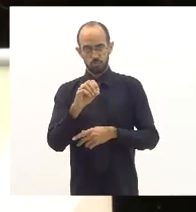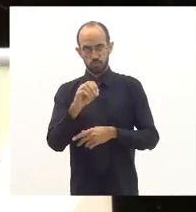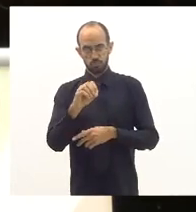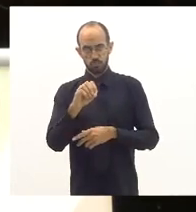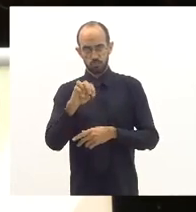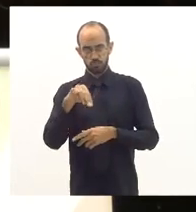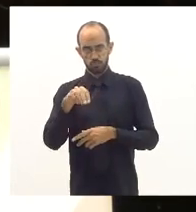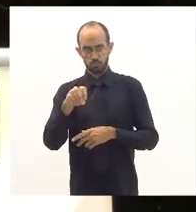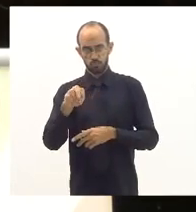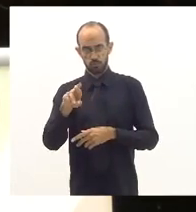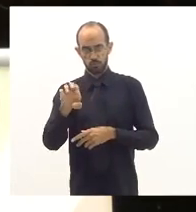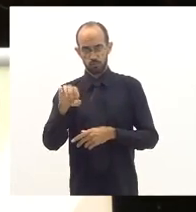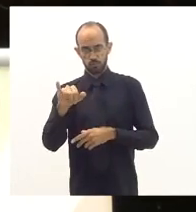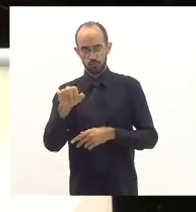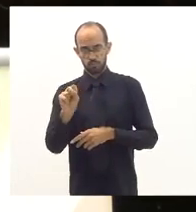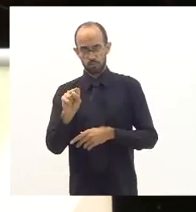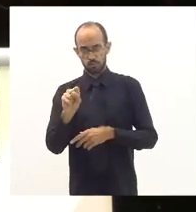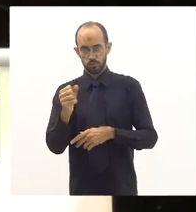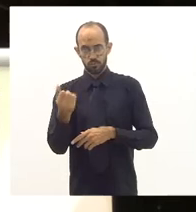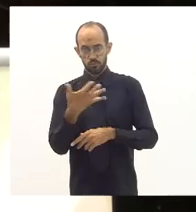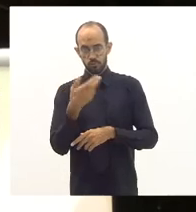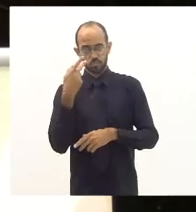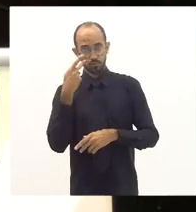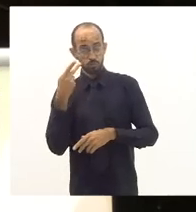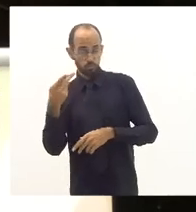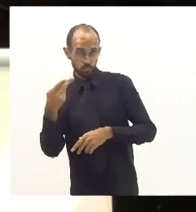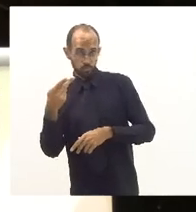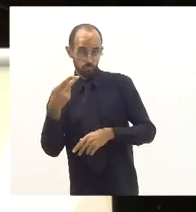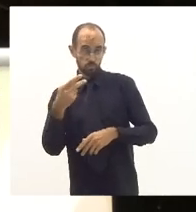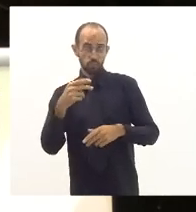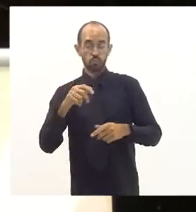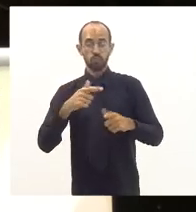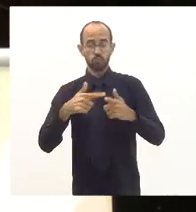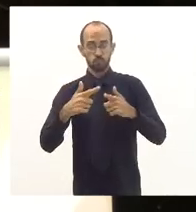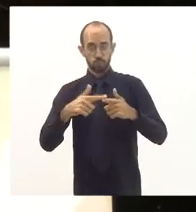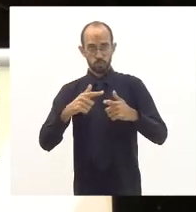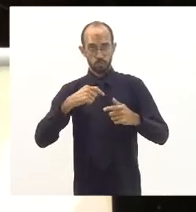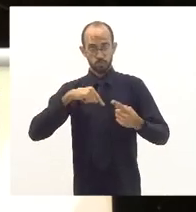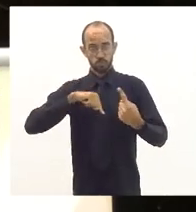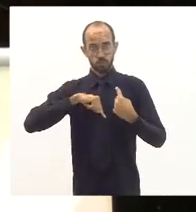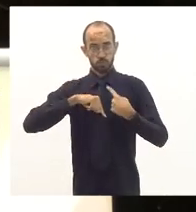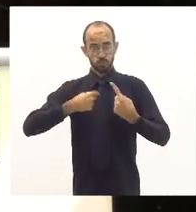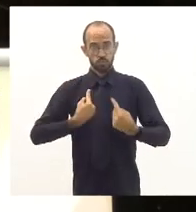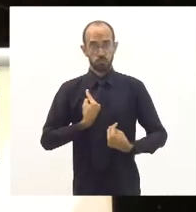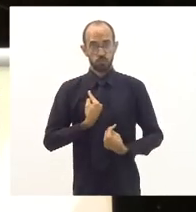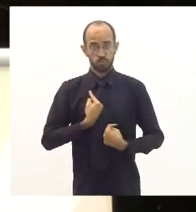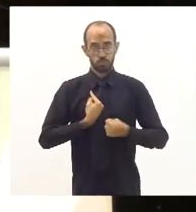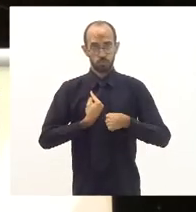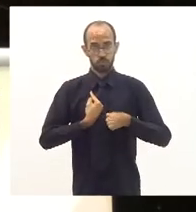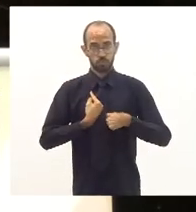visitando, essa questão da terapia hormonal também foi bastante trazida. E,